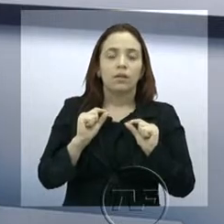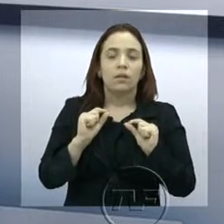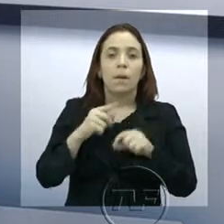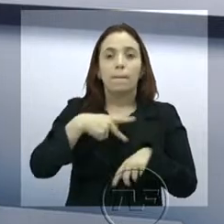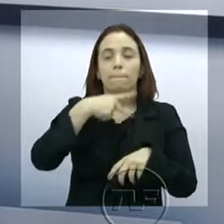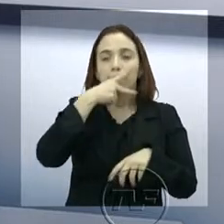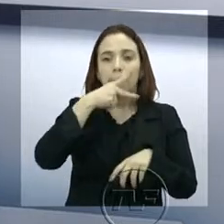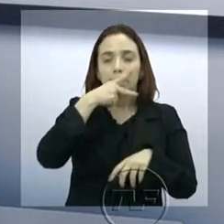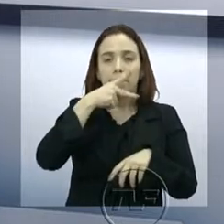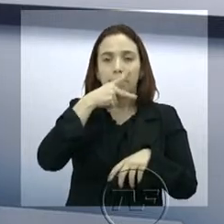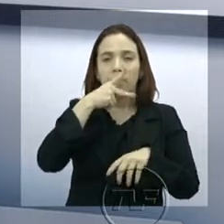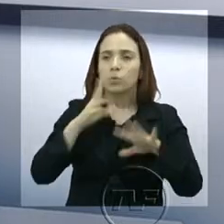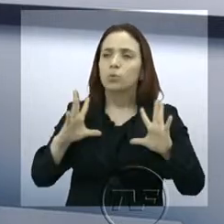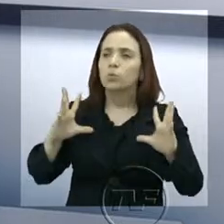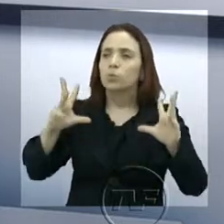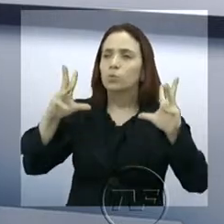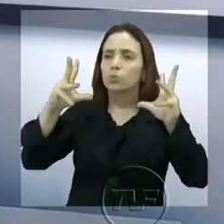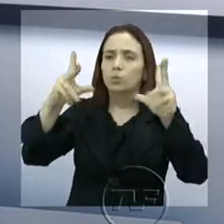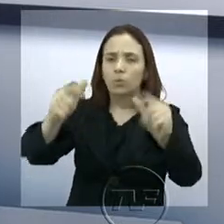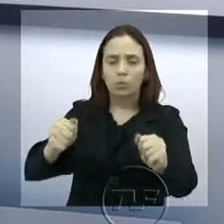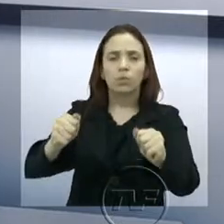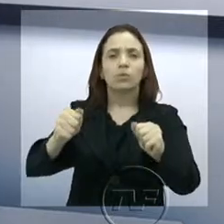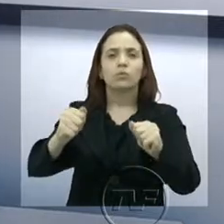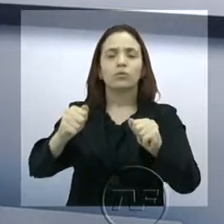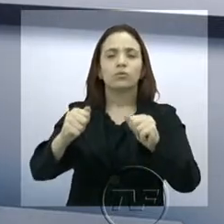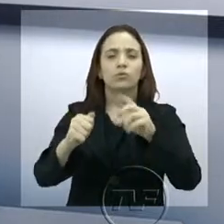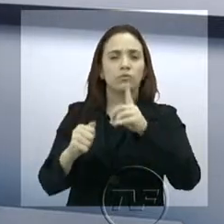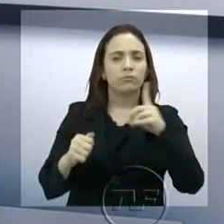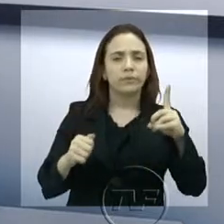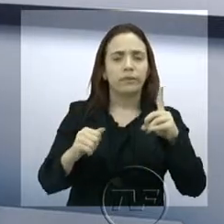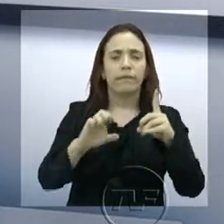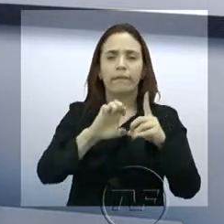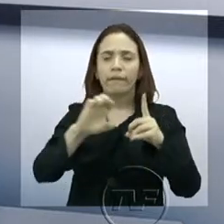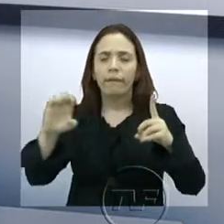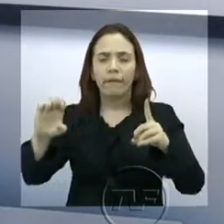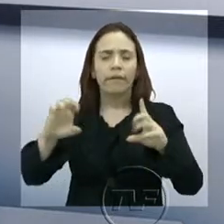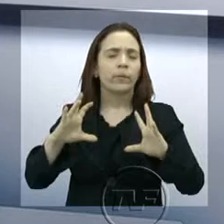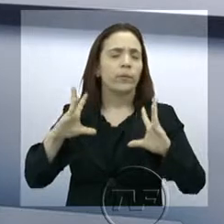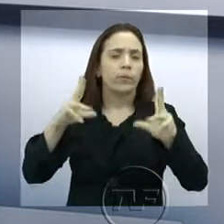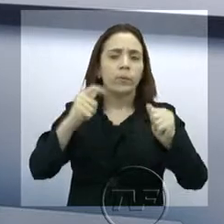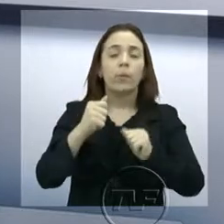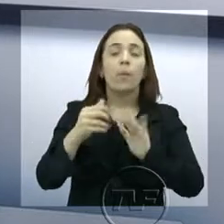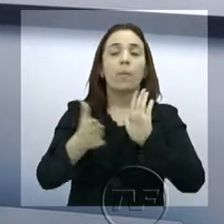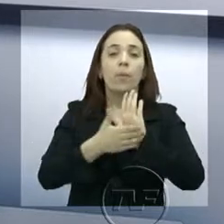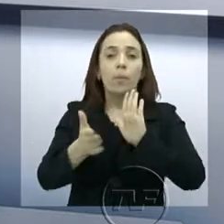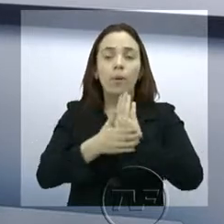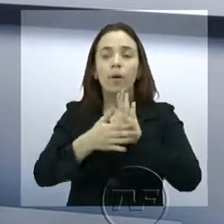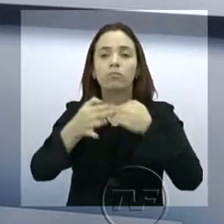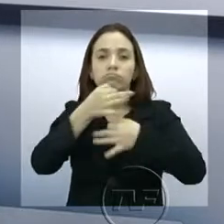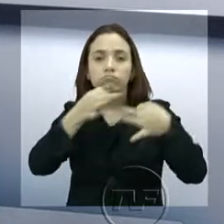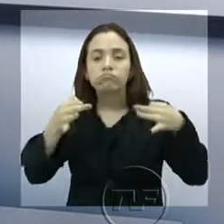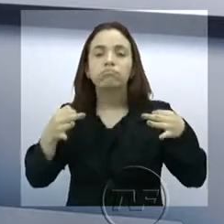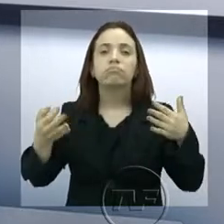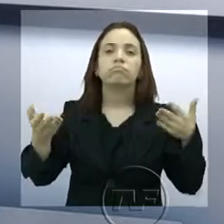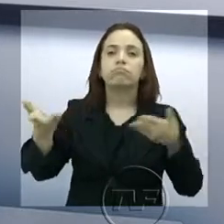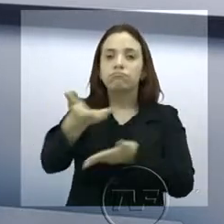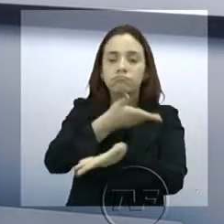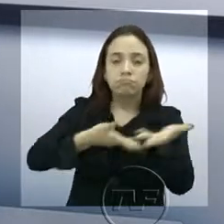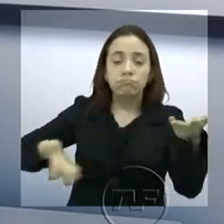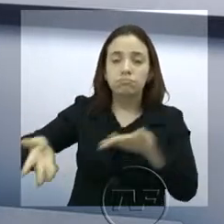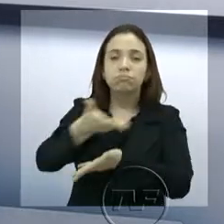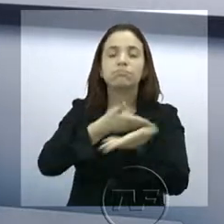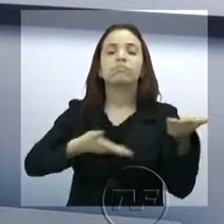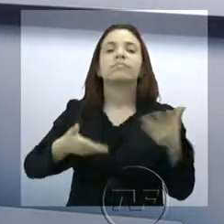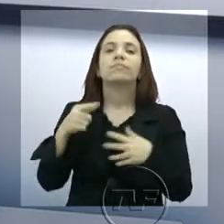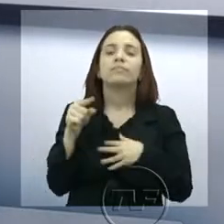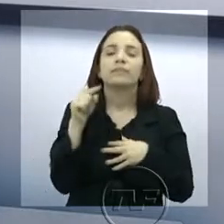vindo para o debate, todos os partidos do centro, partido de direita, partido de esquerda, estão levando suas propostas, de modo que a reforma da Previdência é